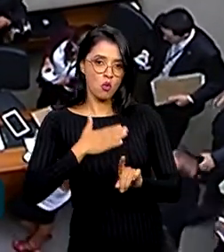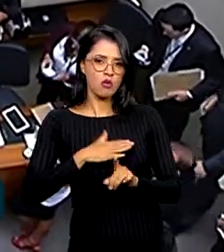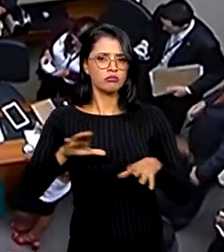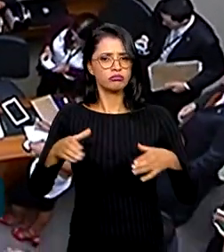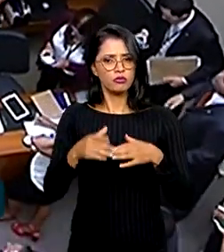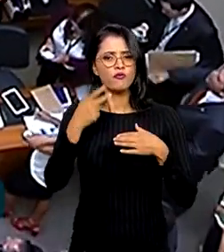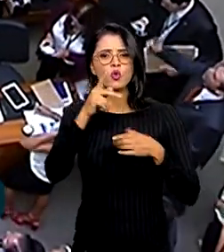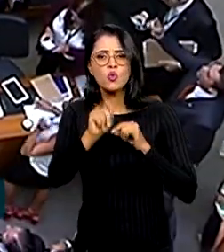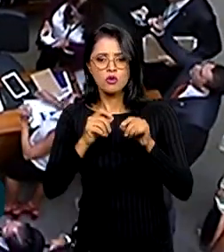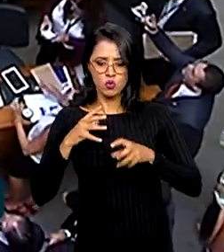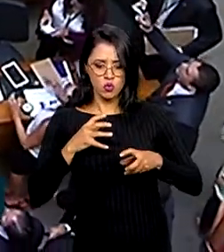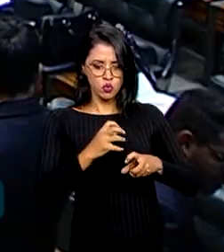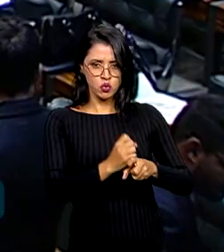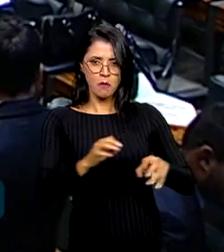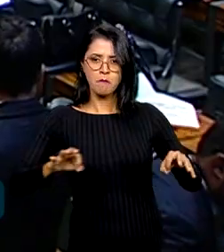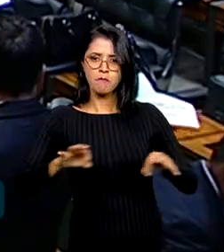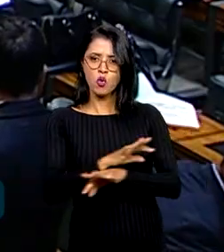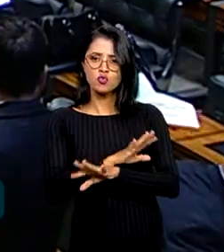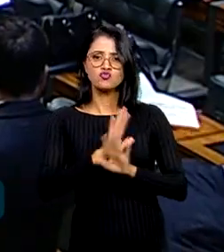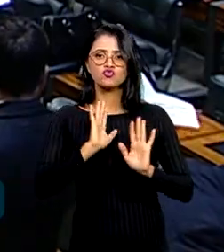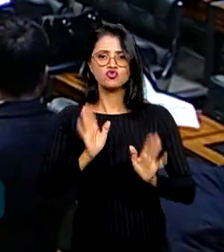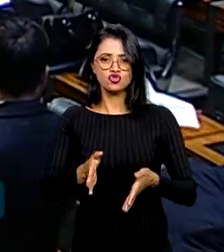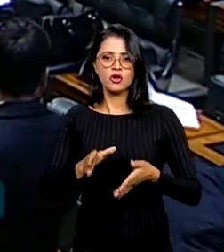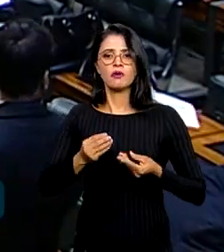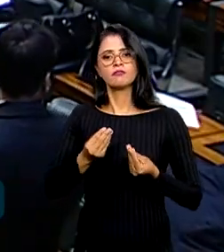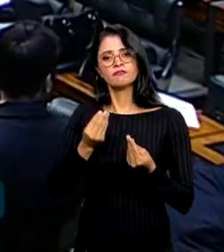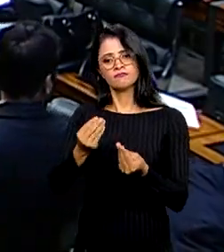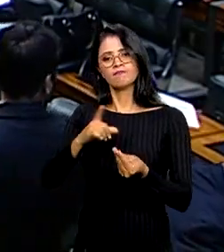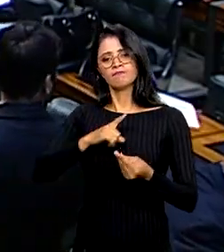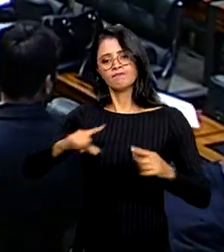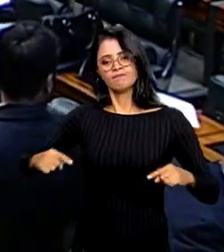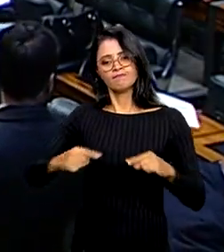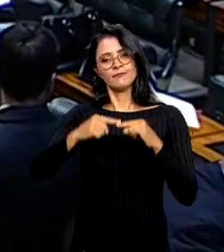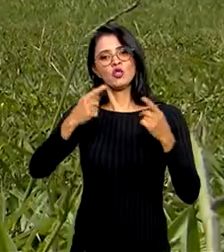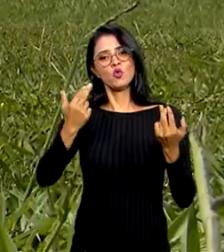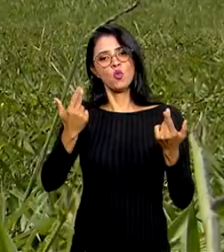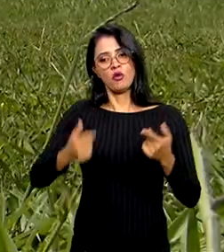orçamento está finalizado e traz equivalência entre despesas e receitas.